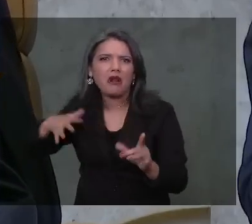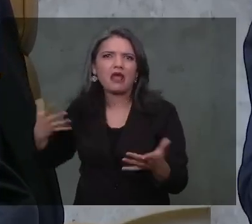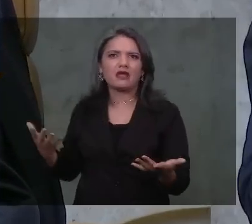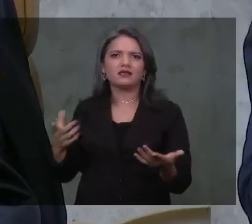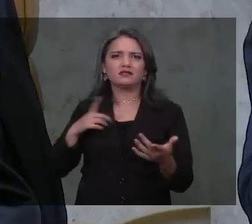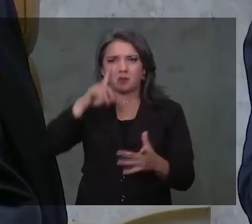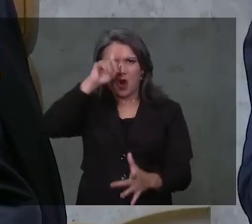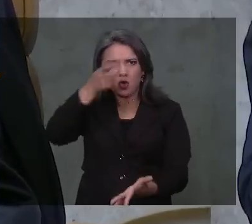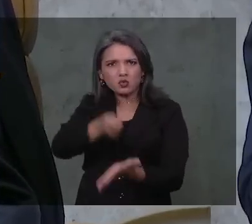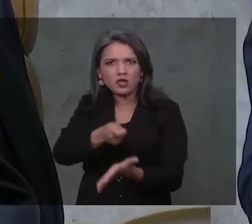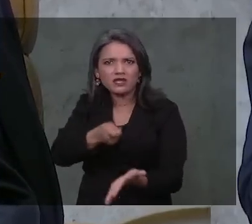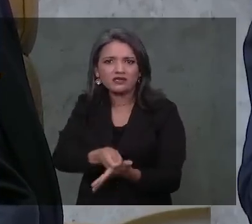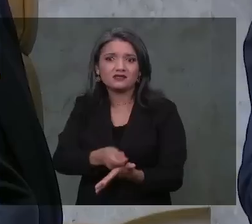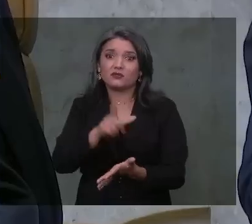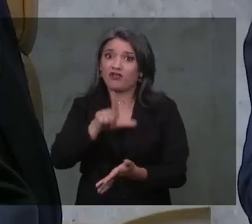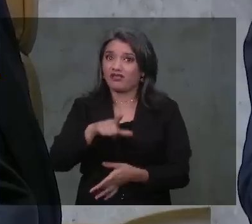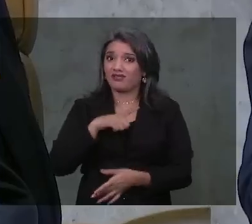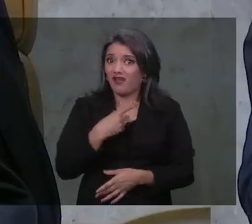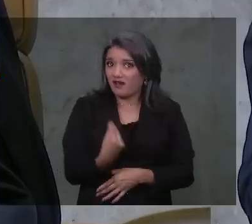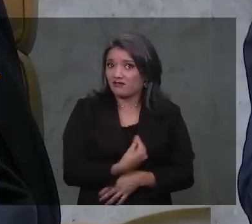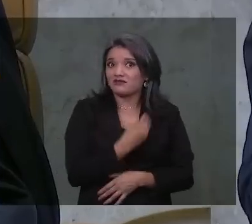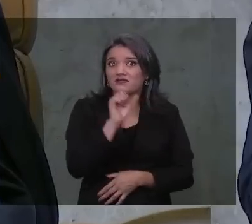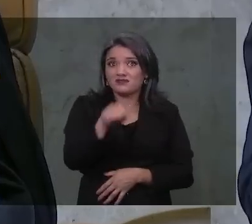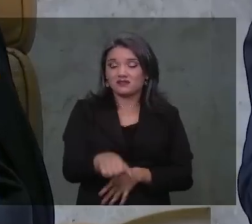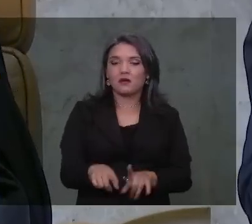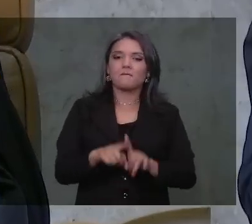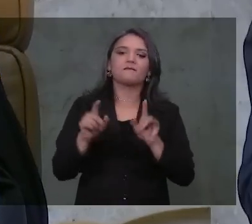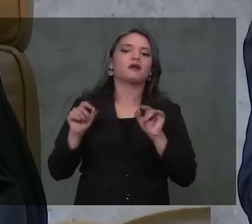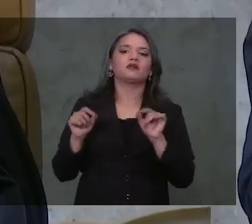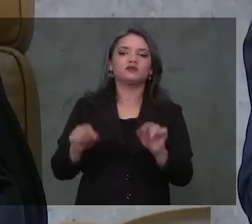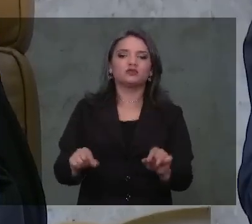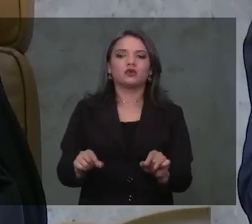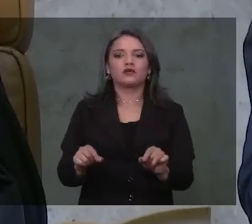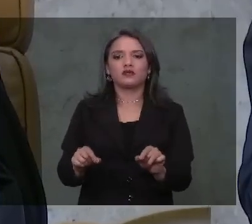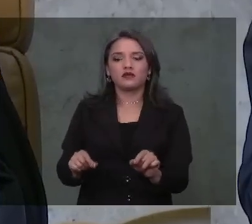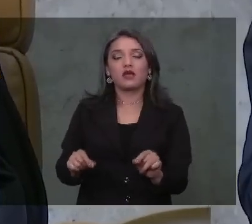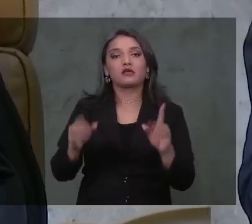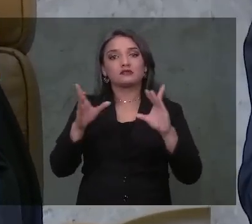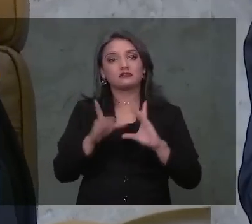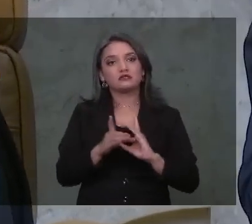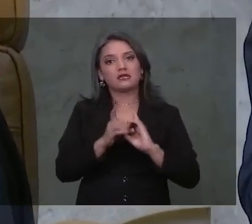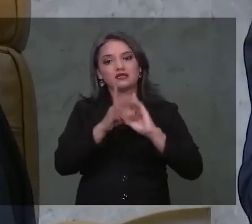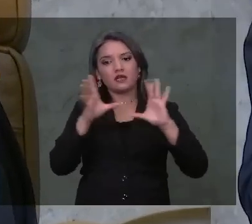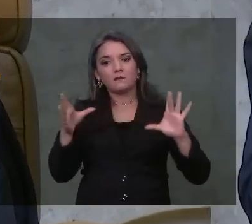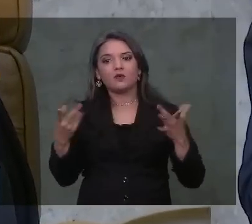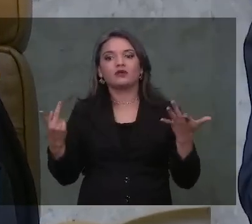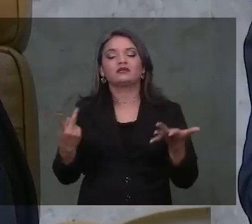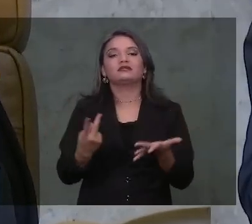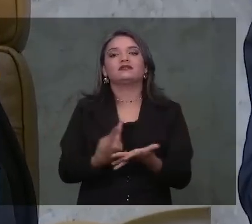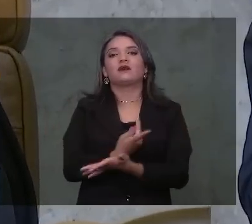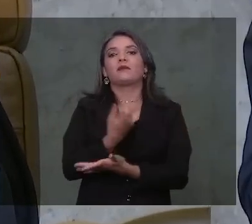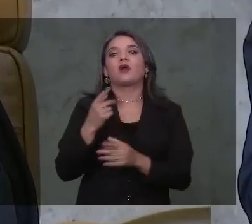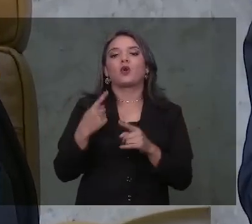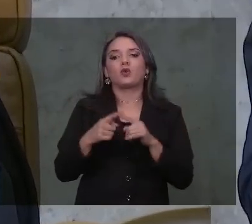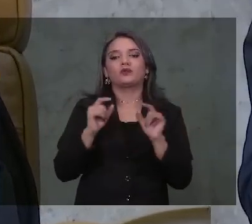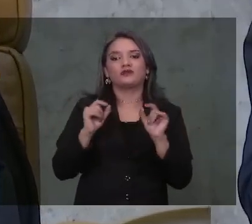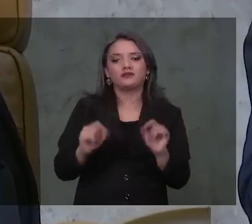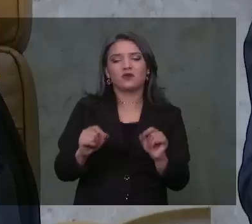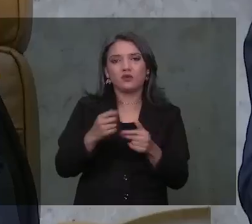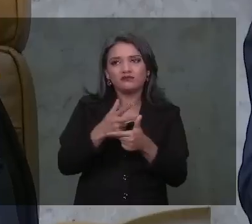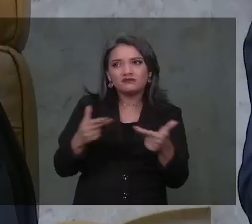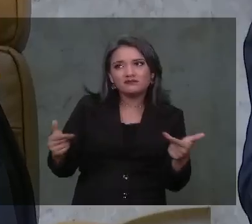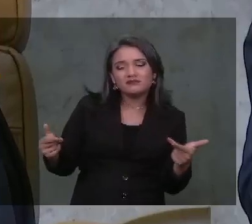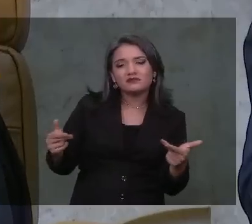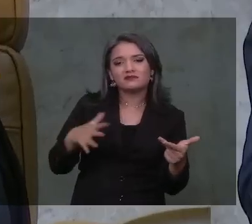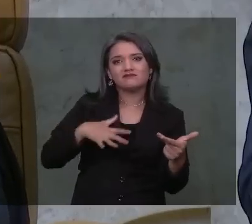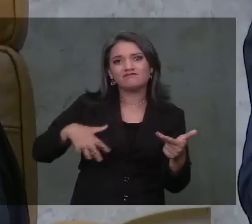eles estão lá. Mas a recessão democrática fluiu também pelos desvãos da democracia,